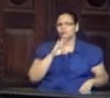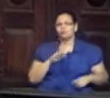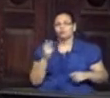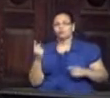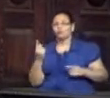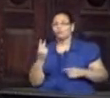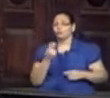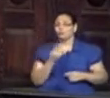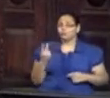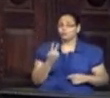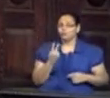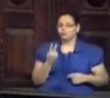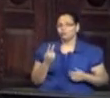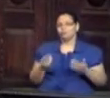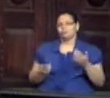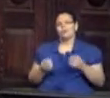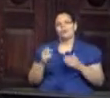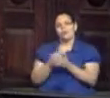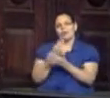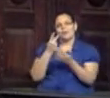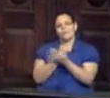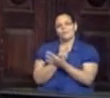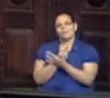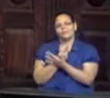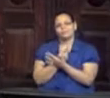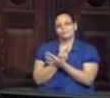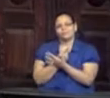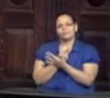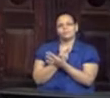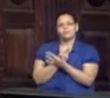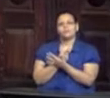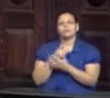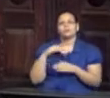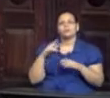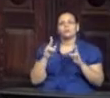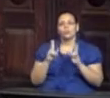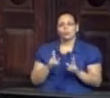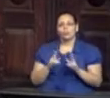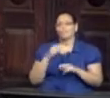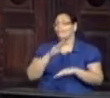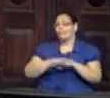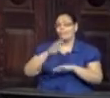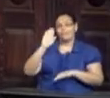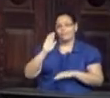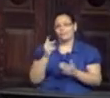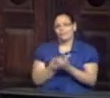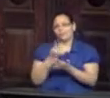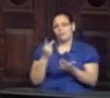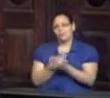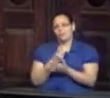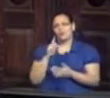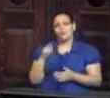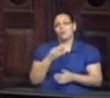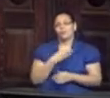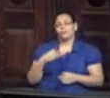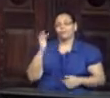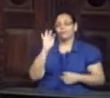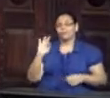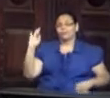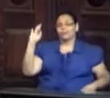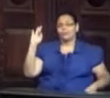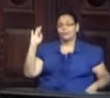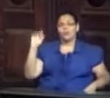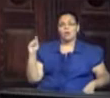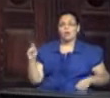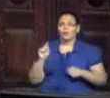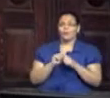dois lados estão errados. Os dois lados estão errados. E mais errado ainda está o governo federal, que